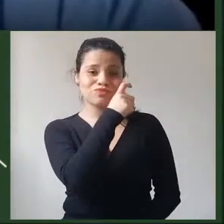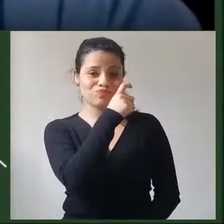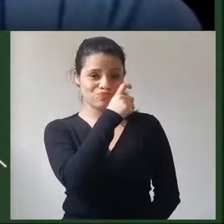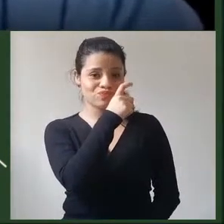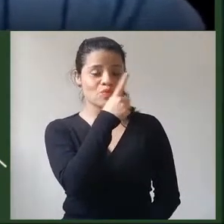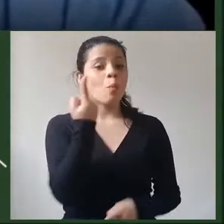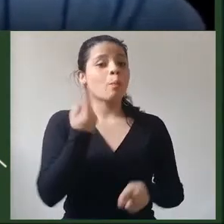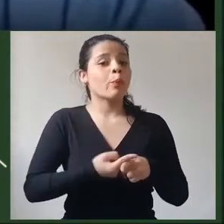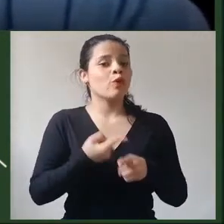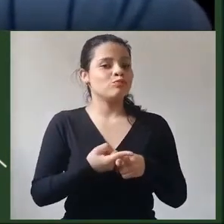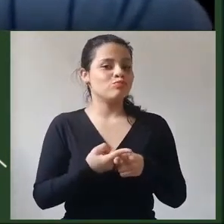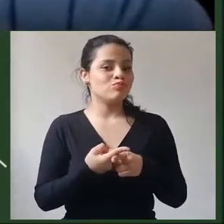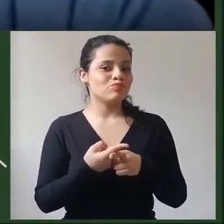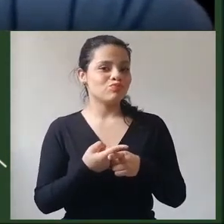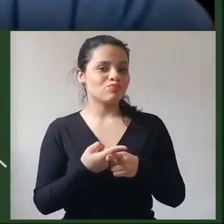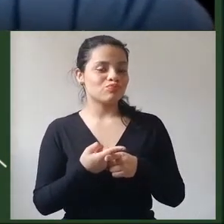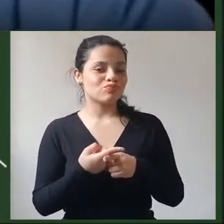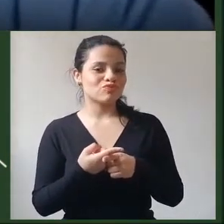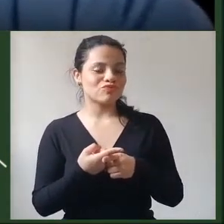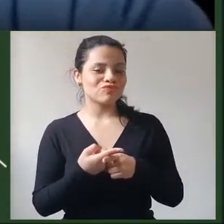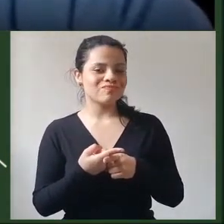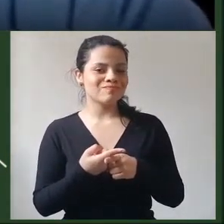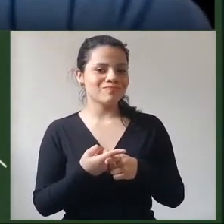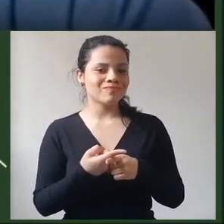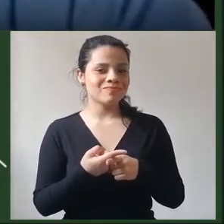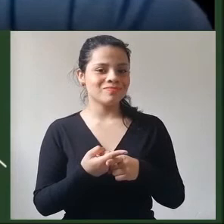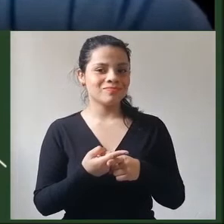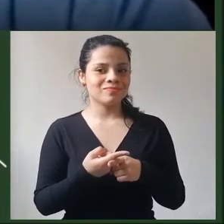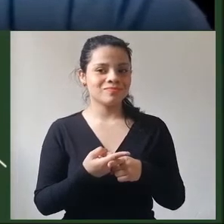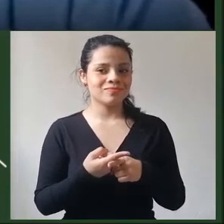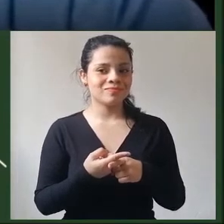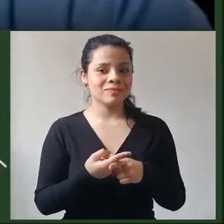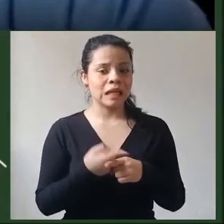Foi, sem dúvida, complicado, porque